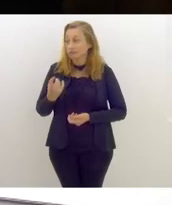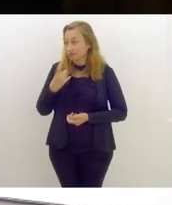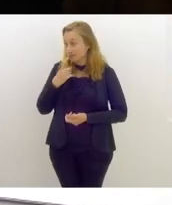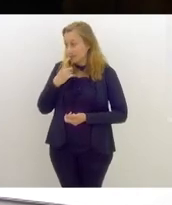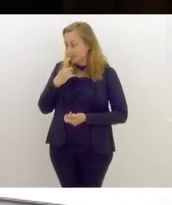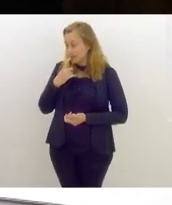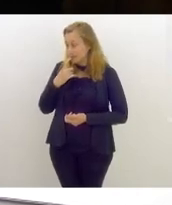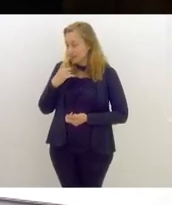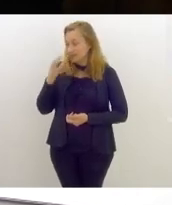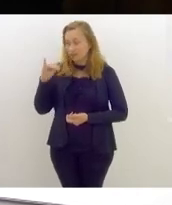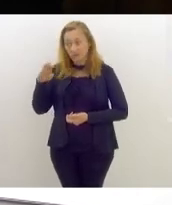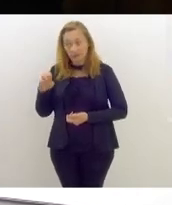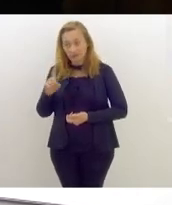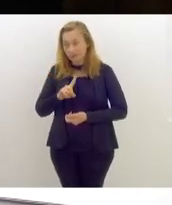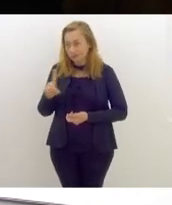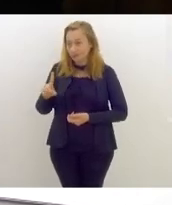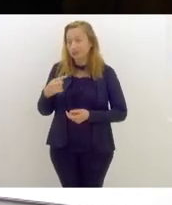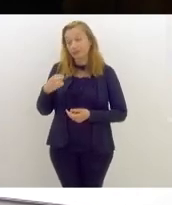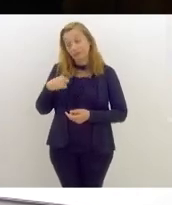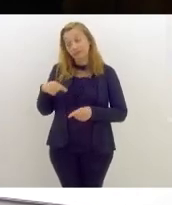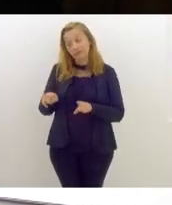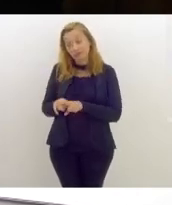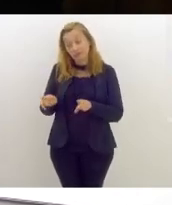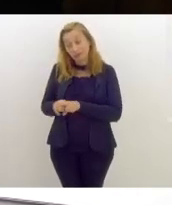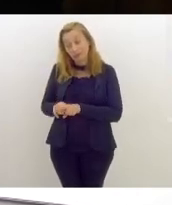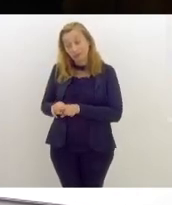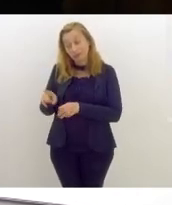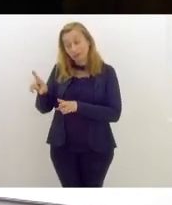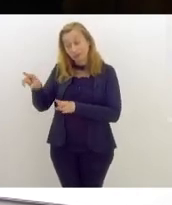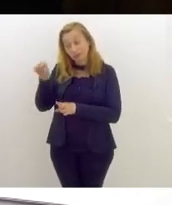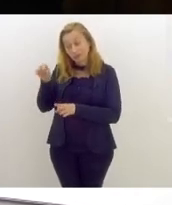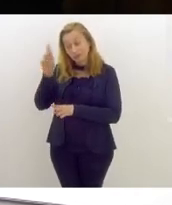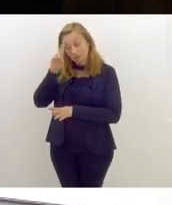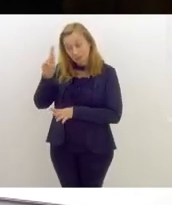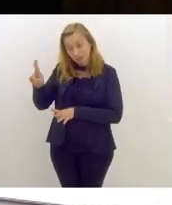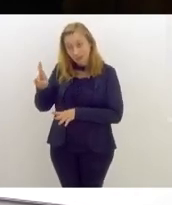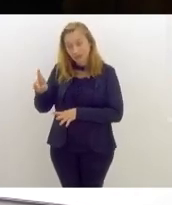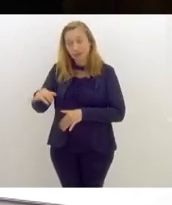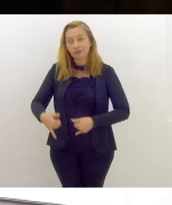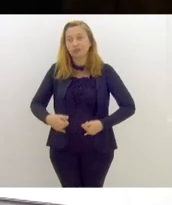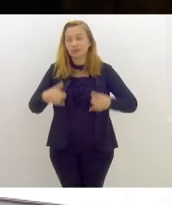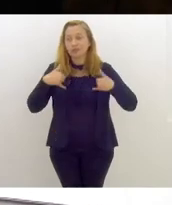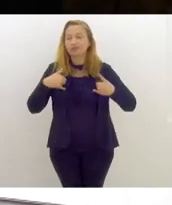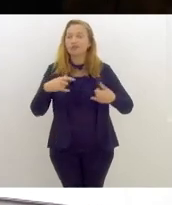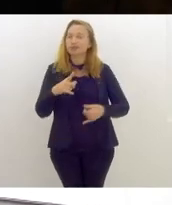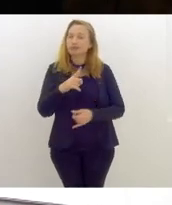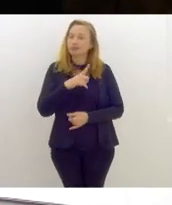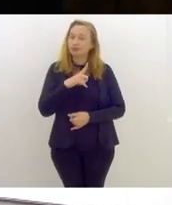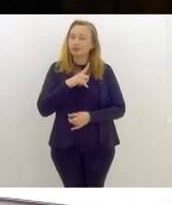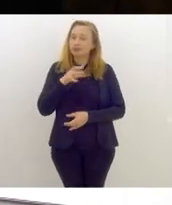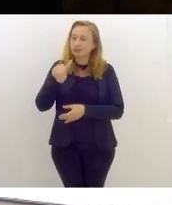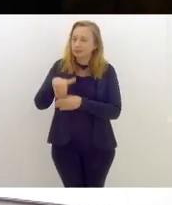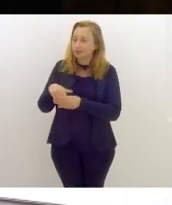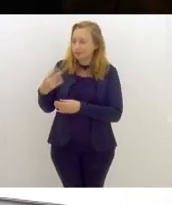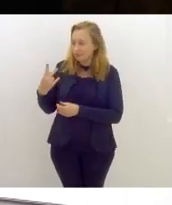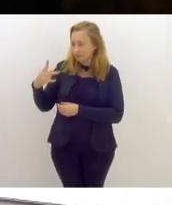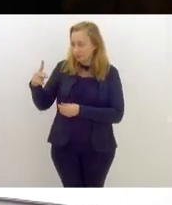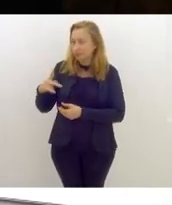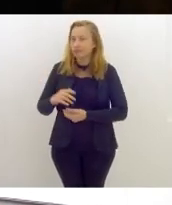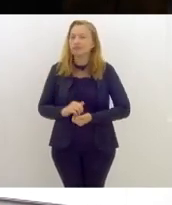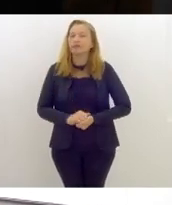eu também sou seu eleitor então o orgulho que eu tenho de ter conferido voto